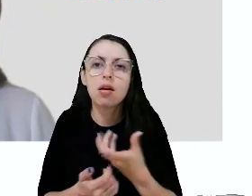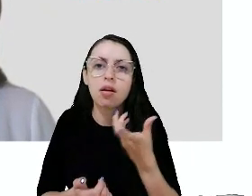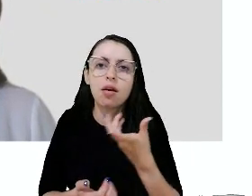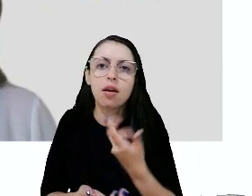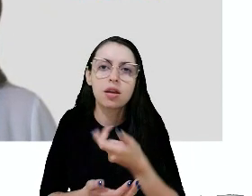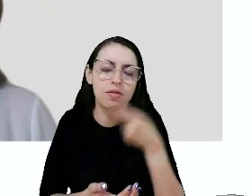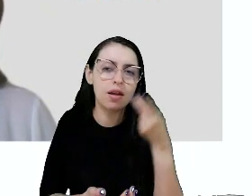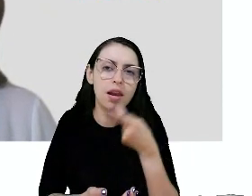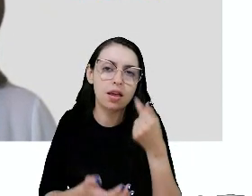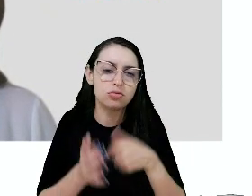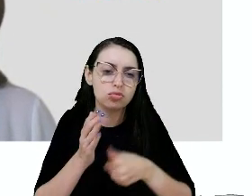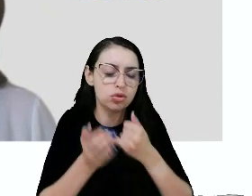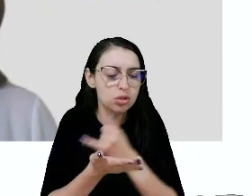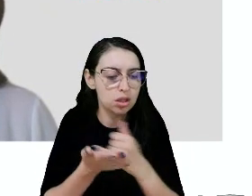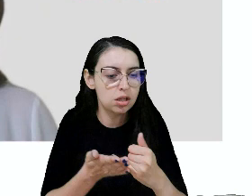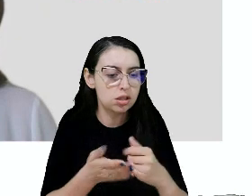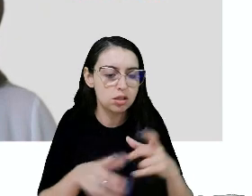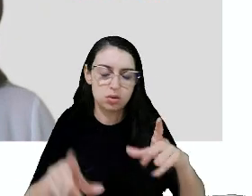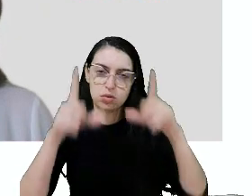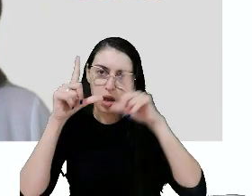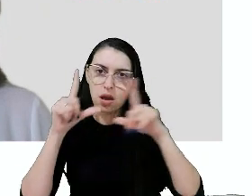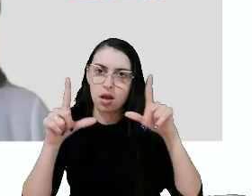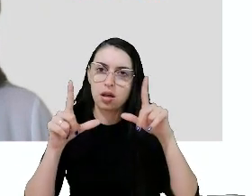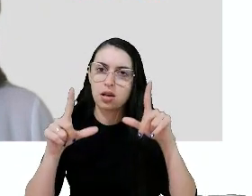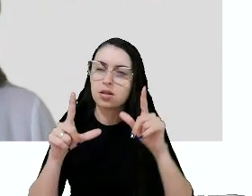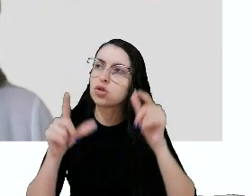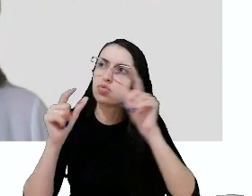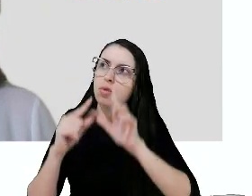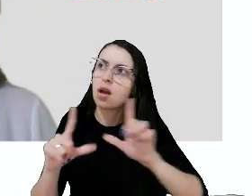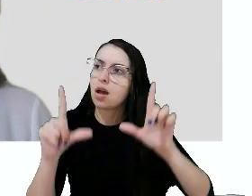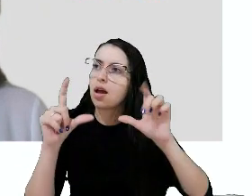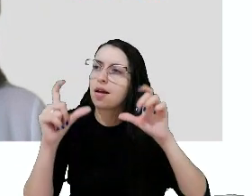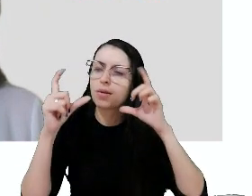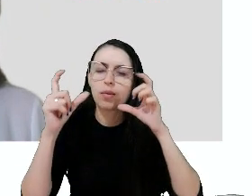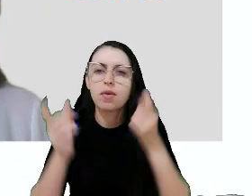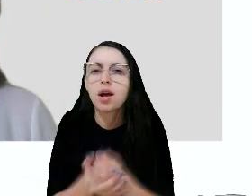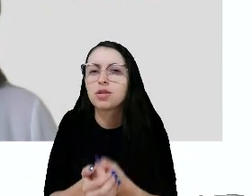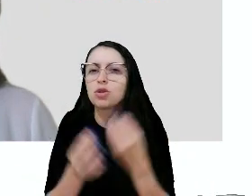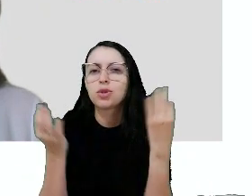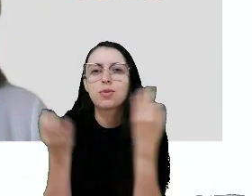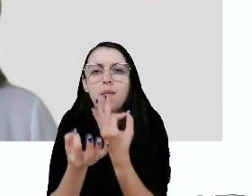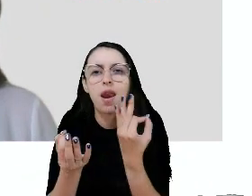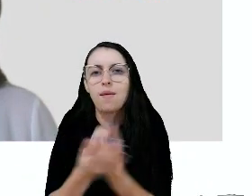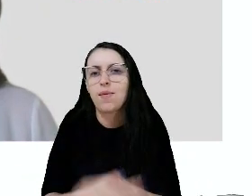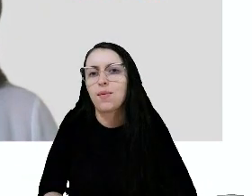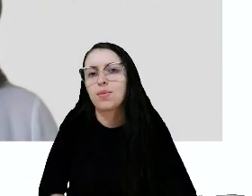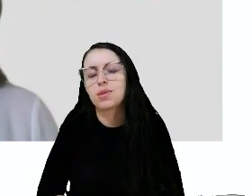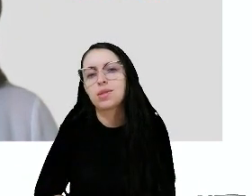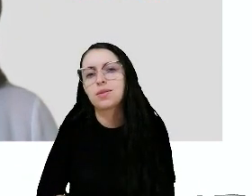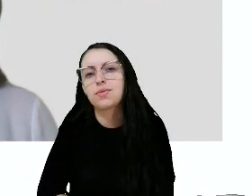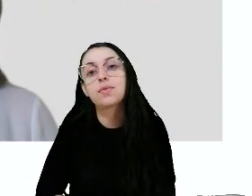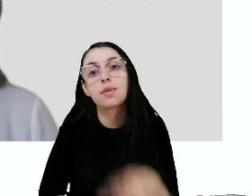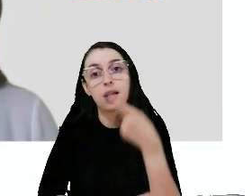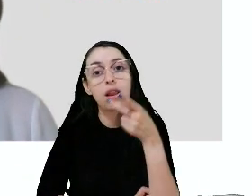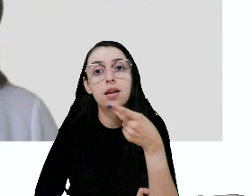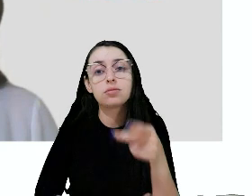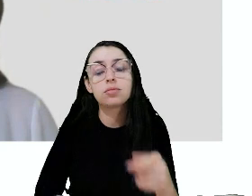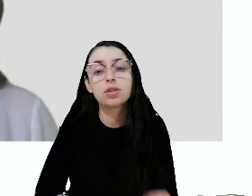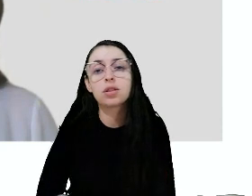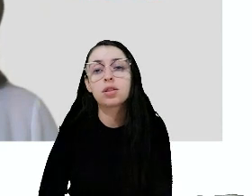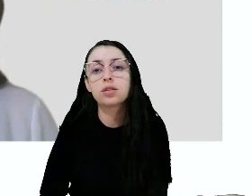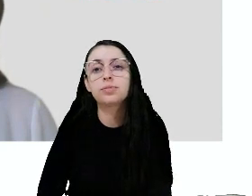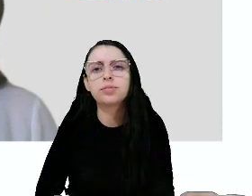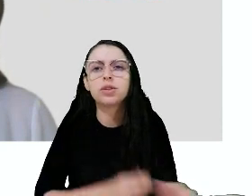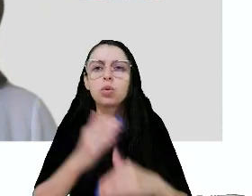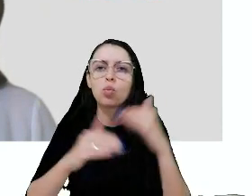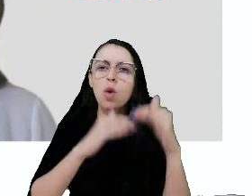estou desde o início, inclusive assistindo as imagens, as fotografias. Aqui quero contar para vocês que eu, nesses